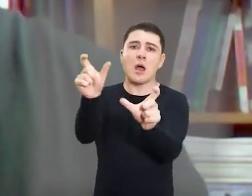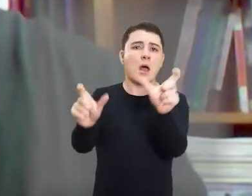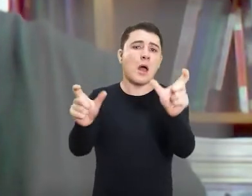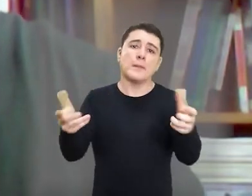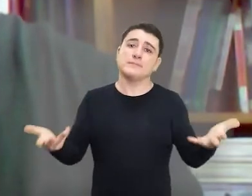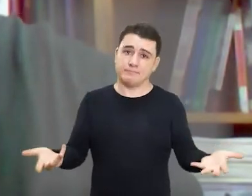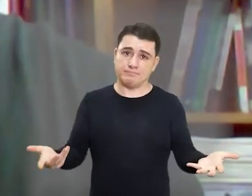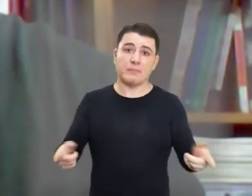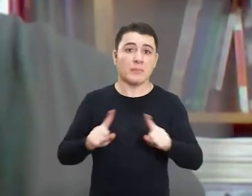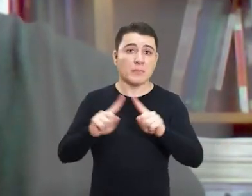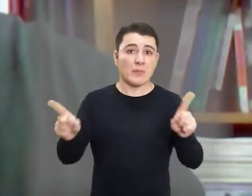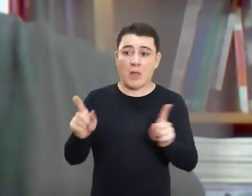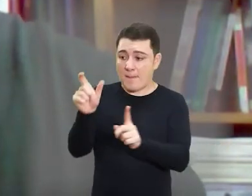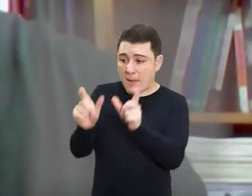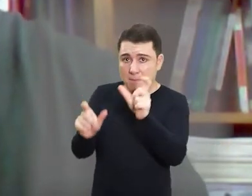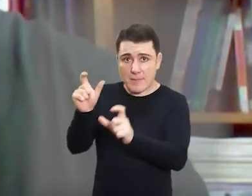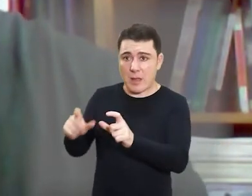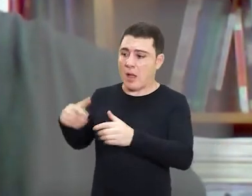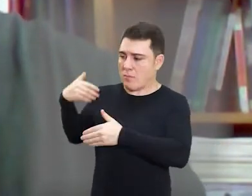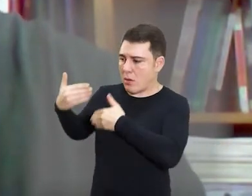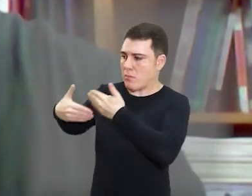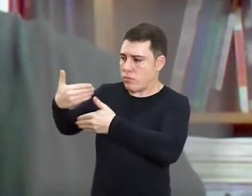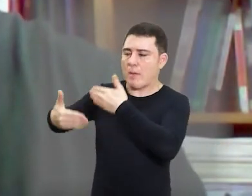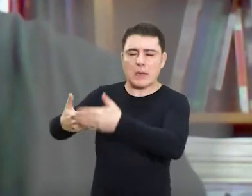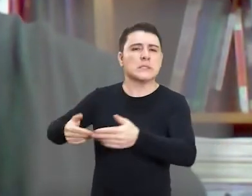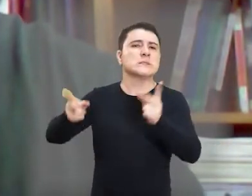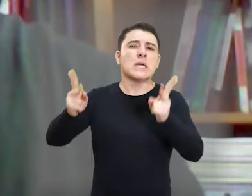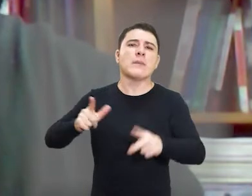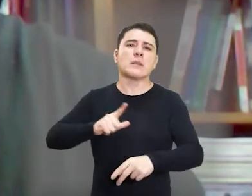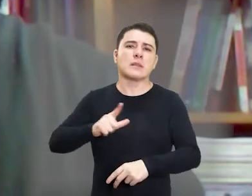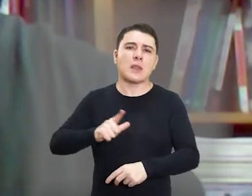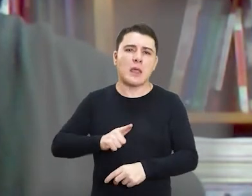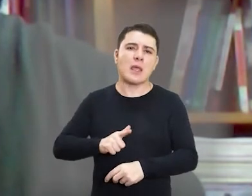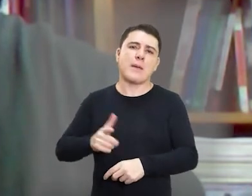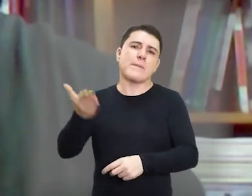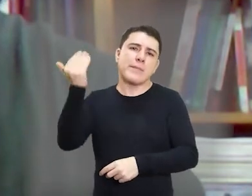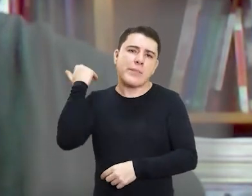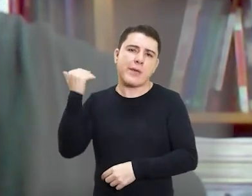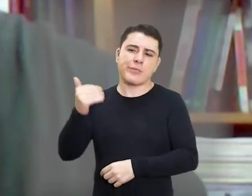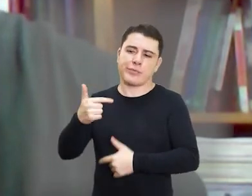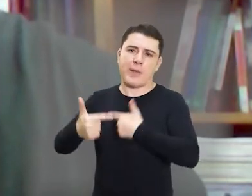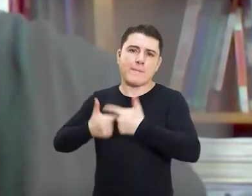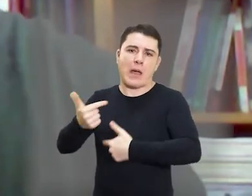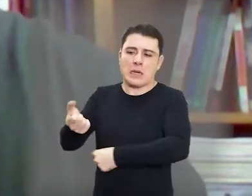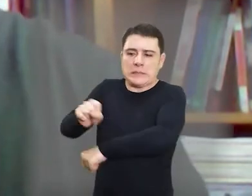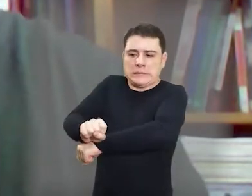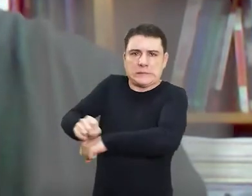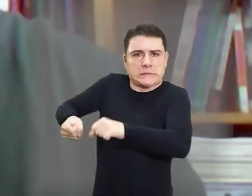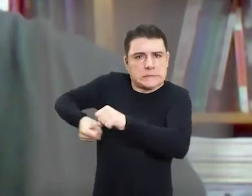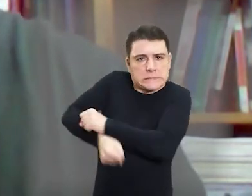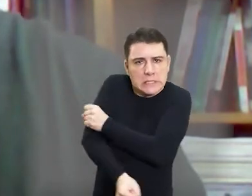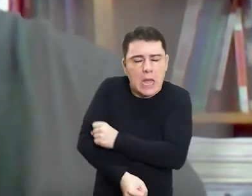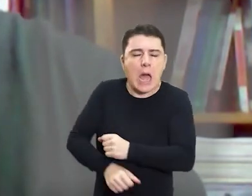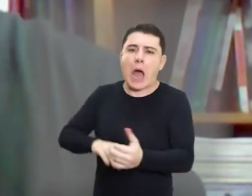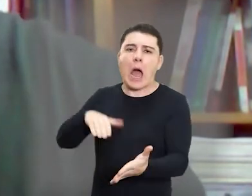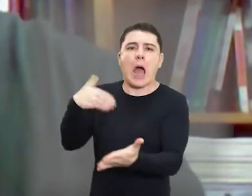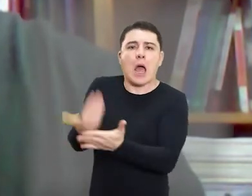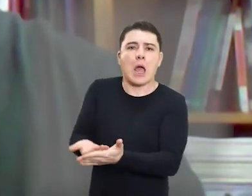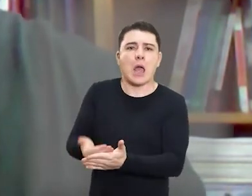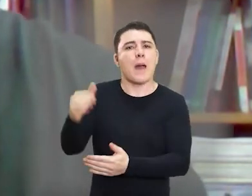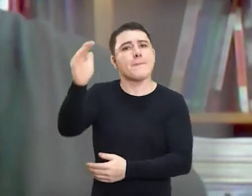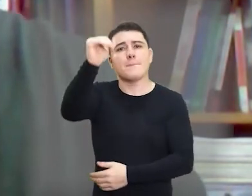formação social do Brasil. Então, uma sociedade que foi erguida por meio de uma sociedade escravista e que até